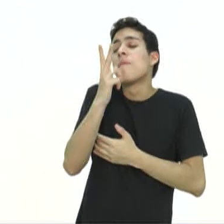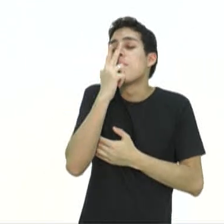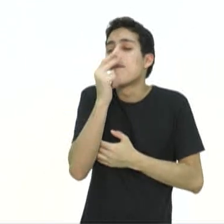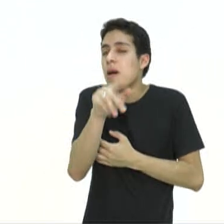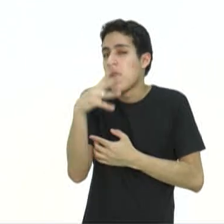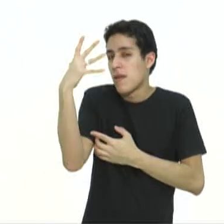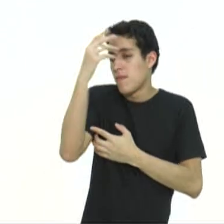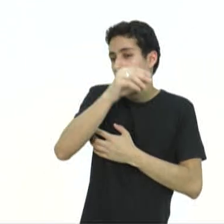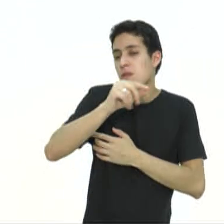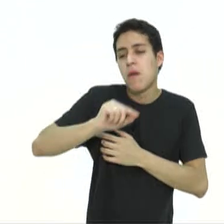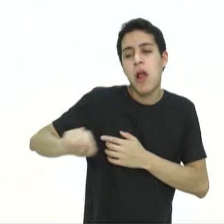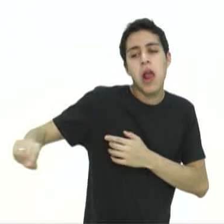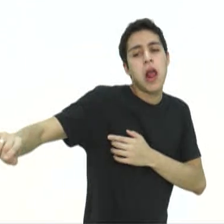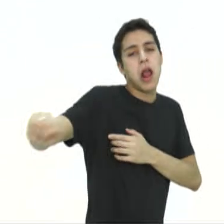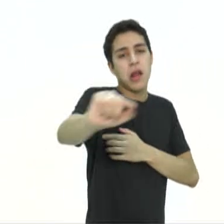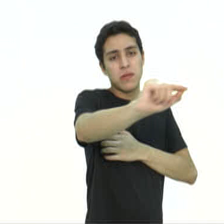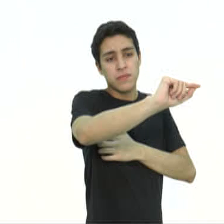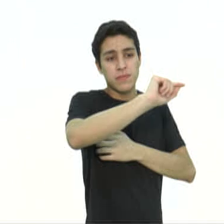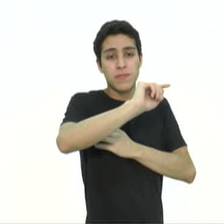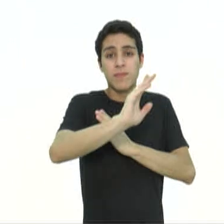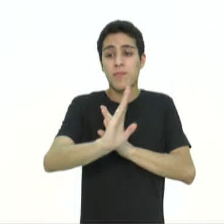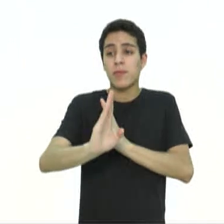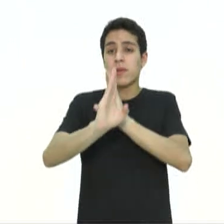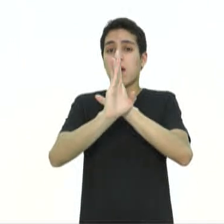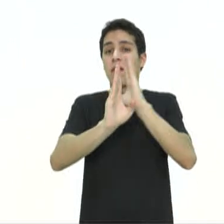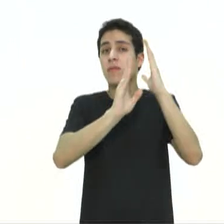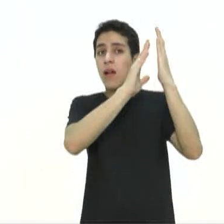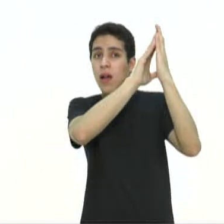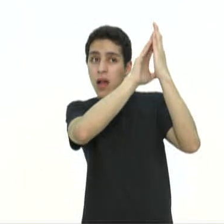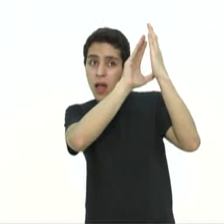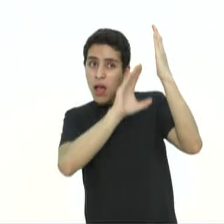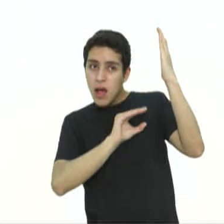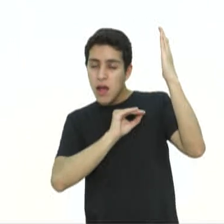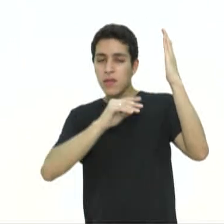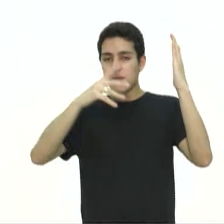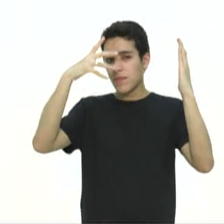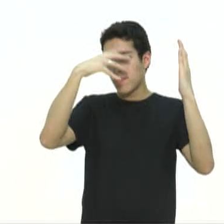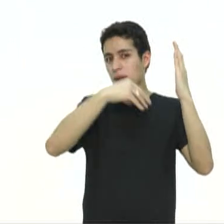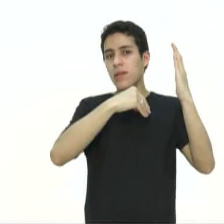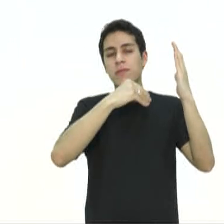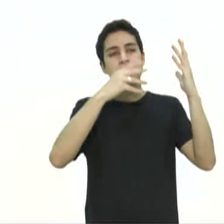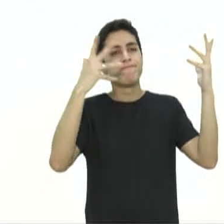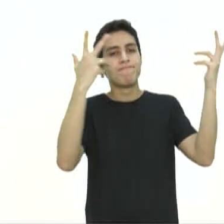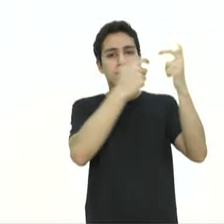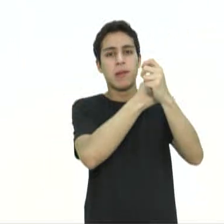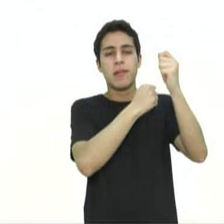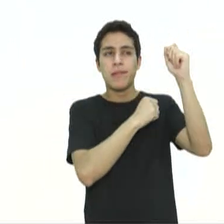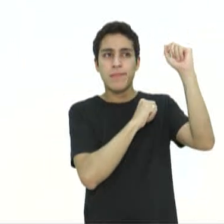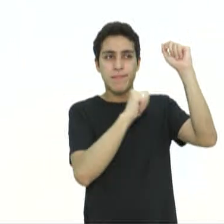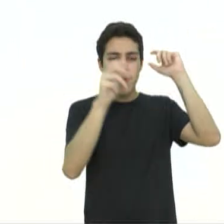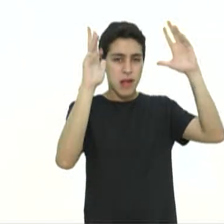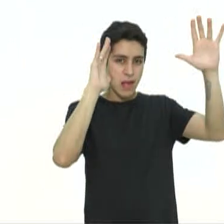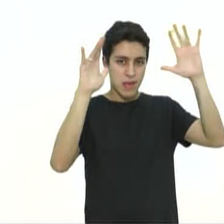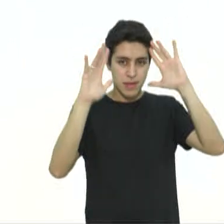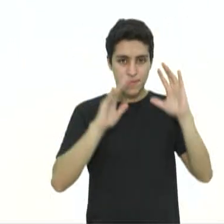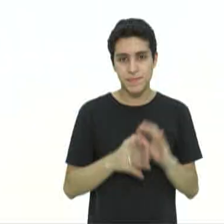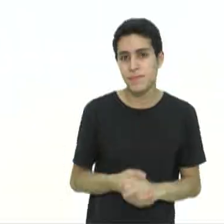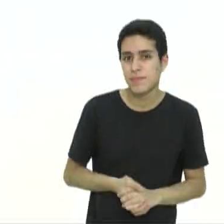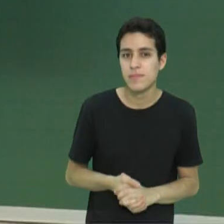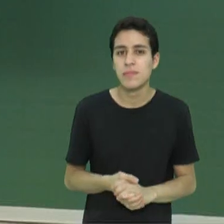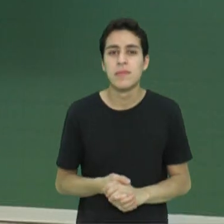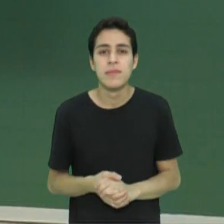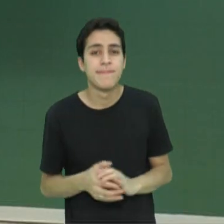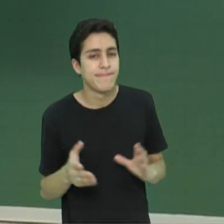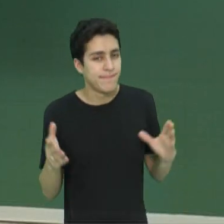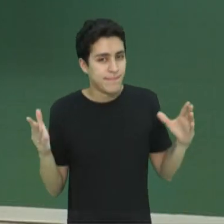coisas que nos cercam a partir da ideia de belo inteligível lá do mundo das ideias.